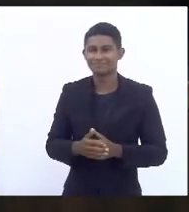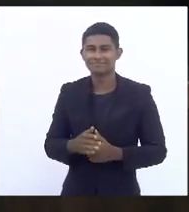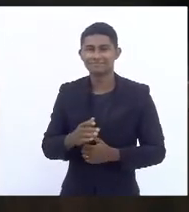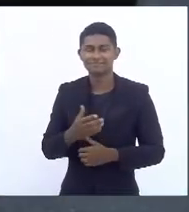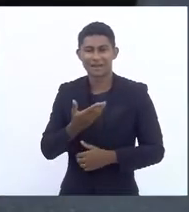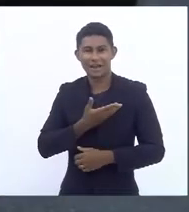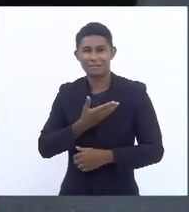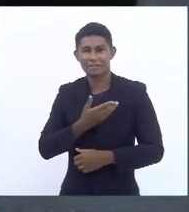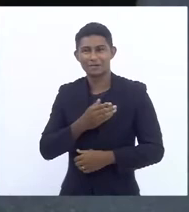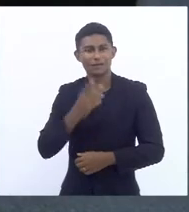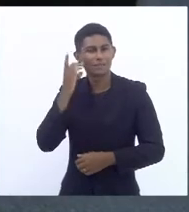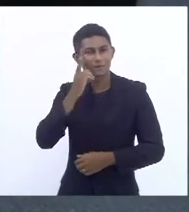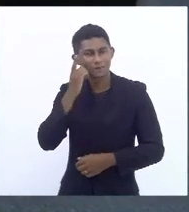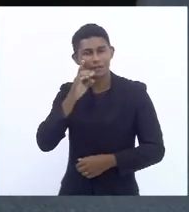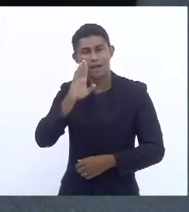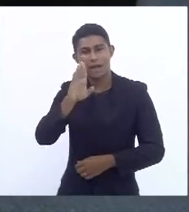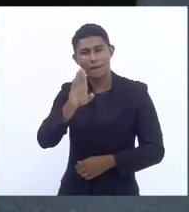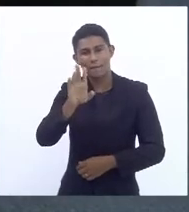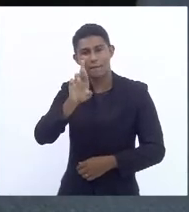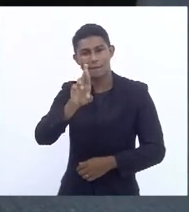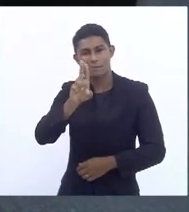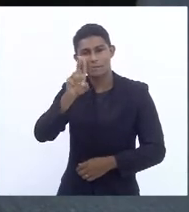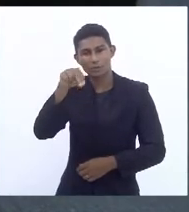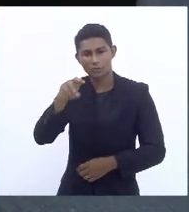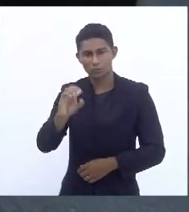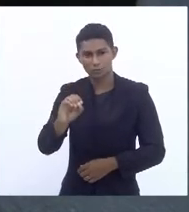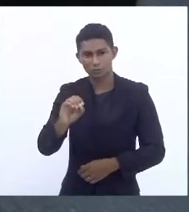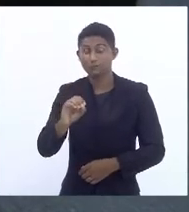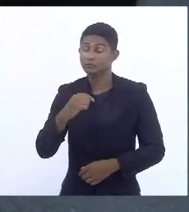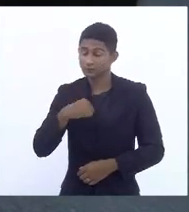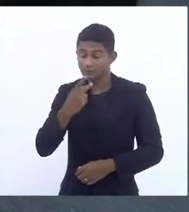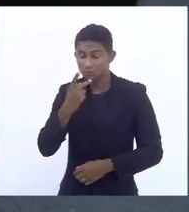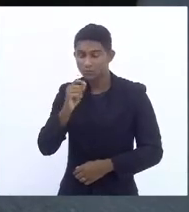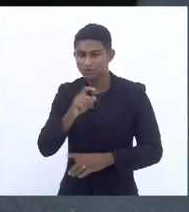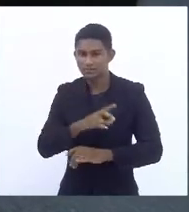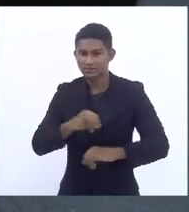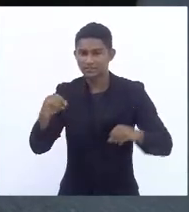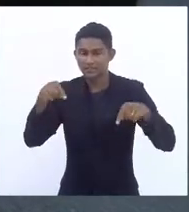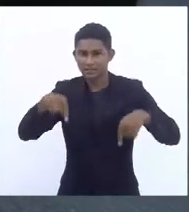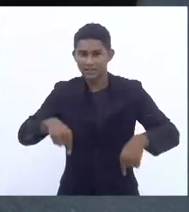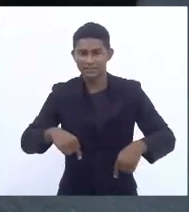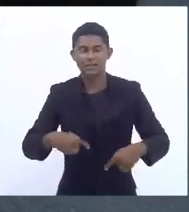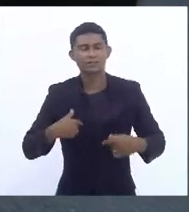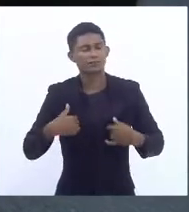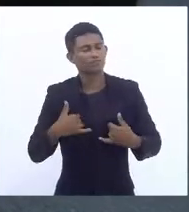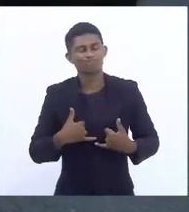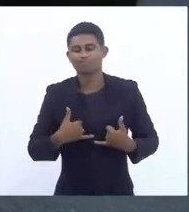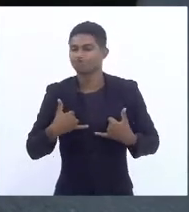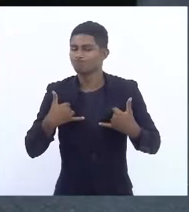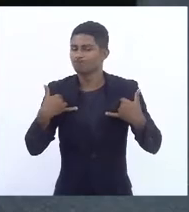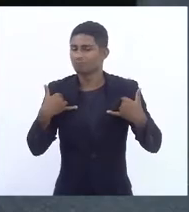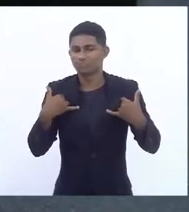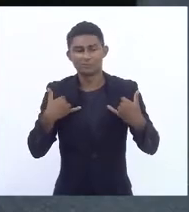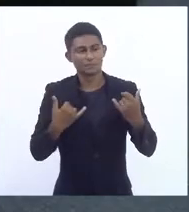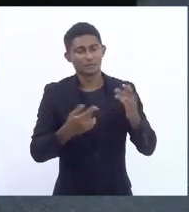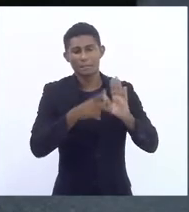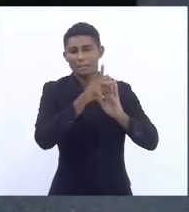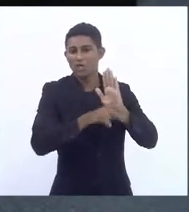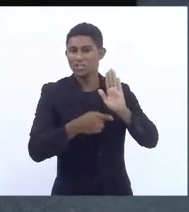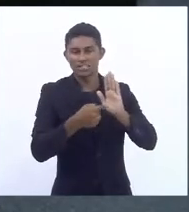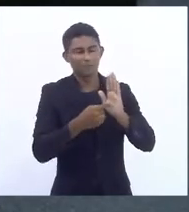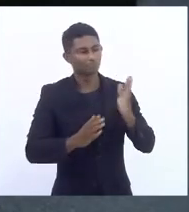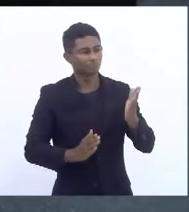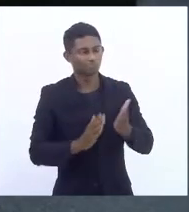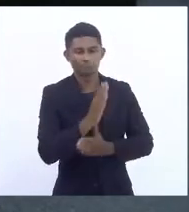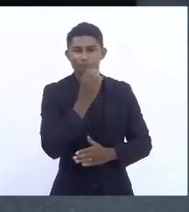Dallari. Registrar a honra de aprovar esse projeto aqui. Ele está relacionado diretamente